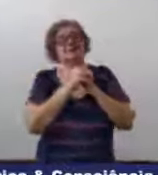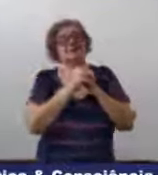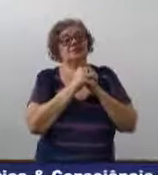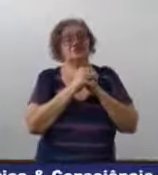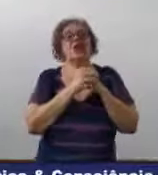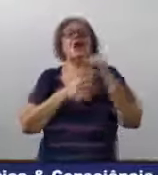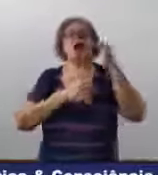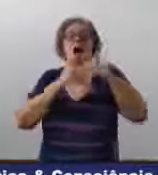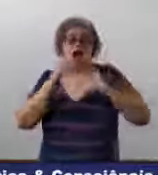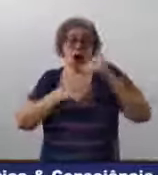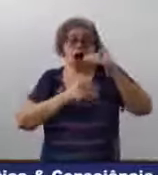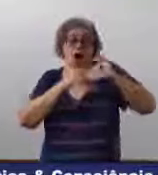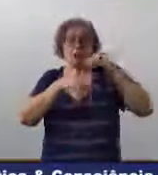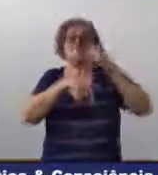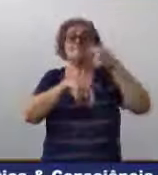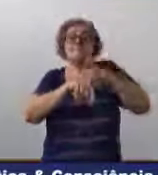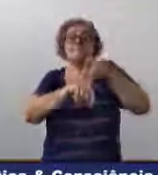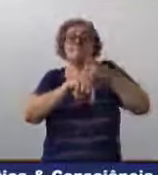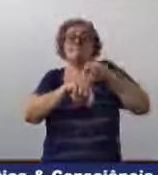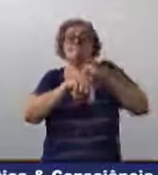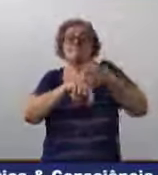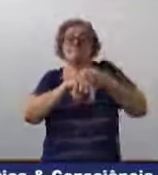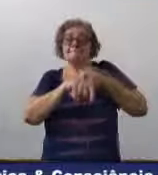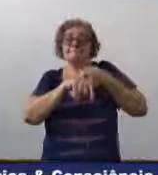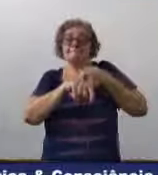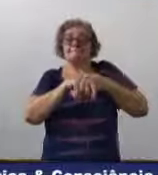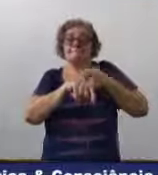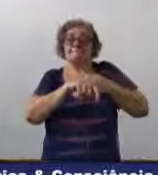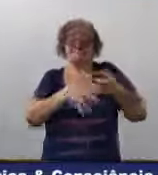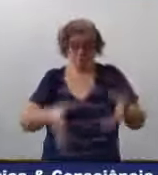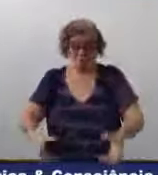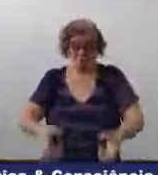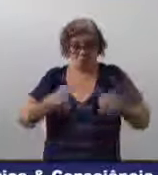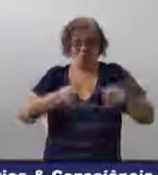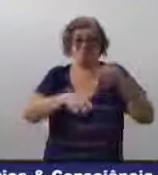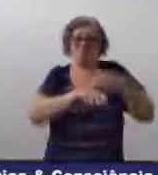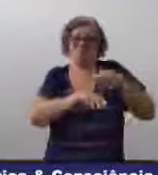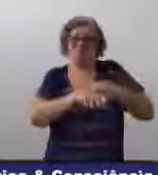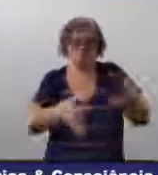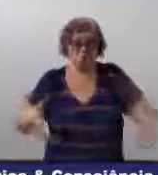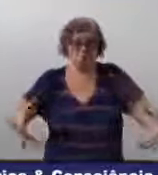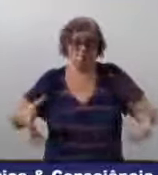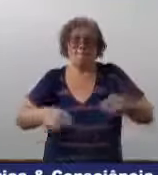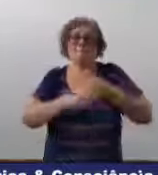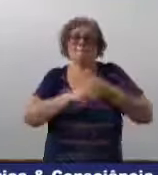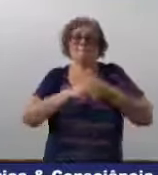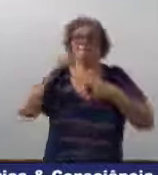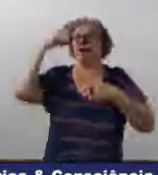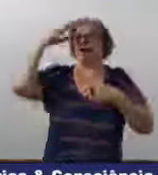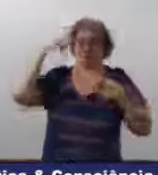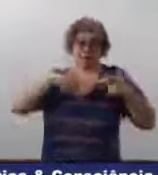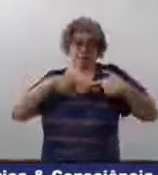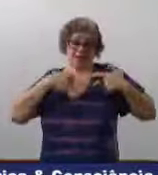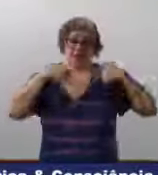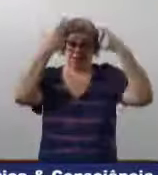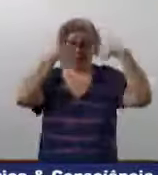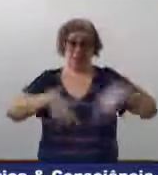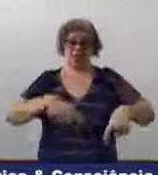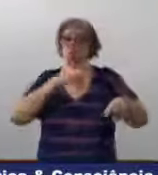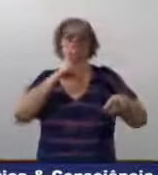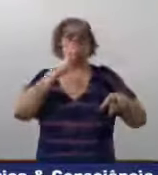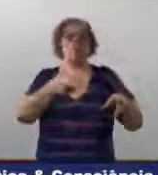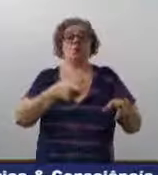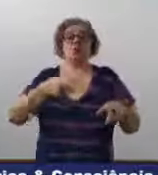movimentar pedras com alavancas, eu não tenho força para movimentar uma pedra muito grande, mas a minha inteligência tem. Eu